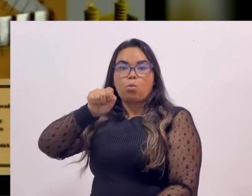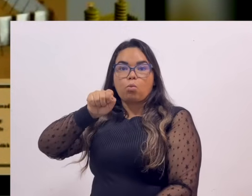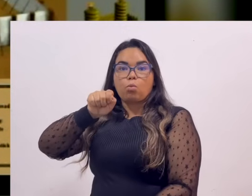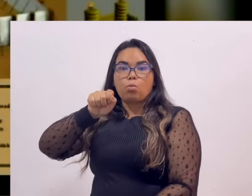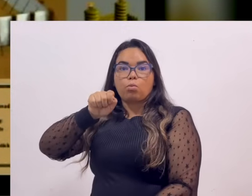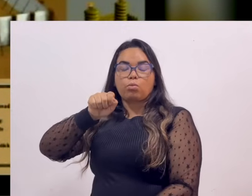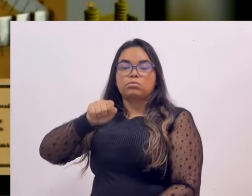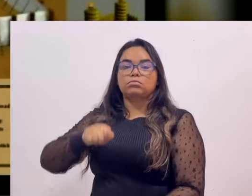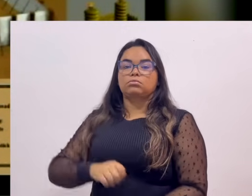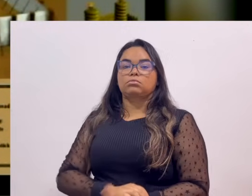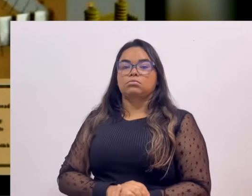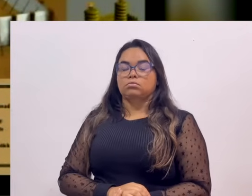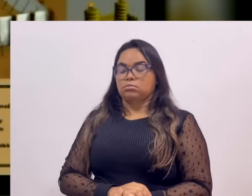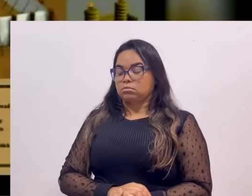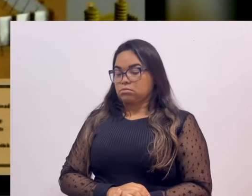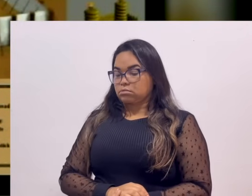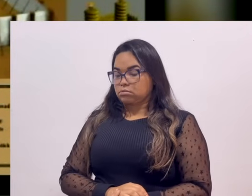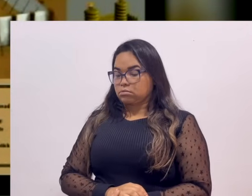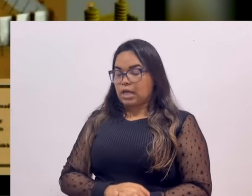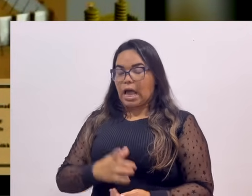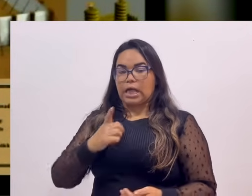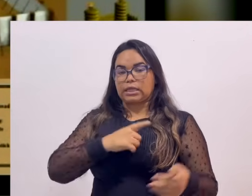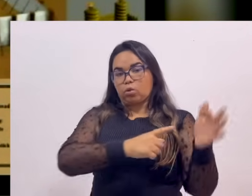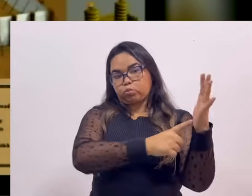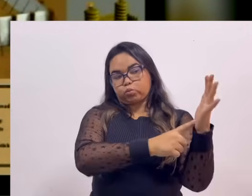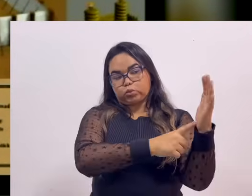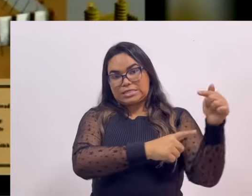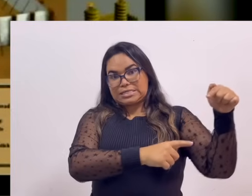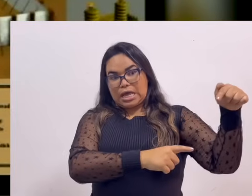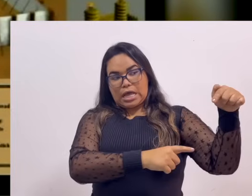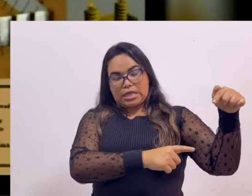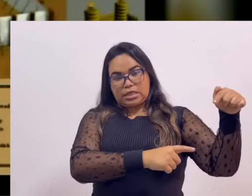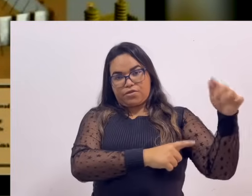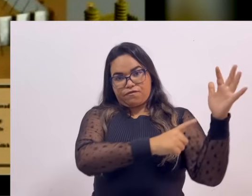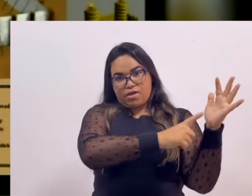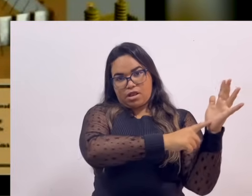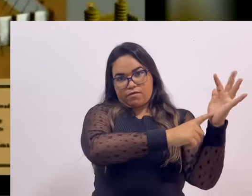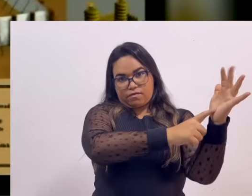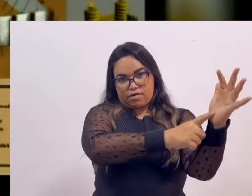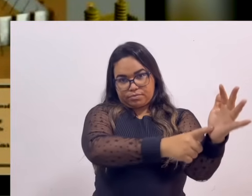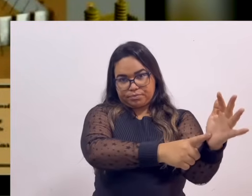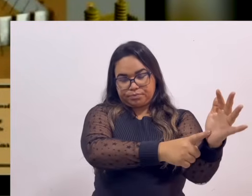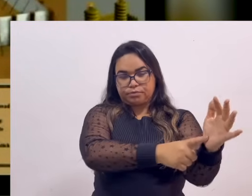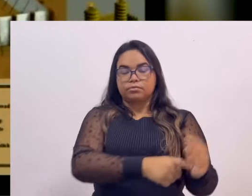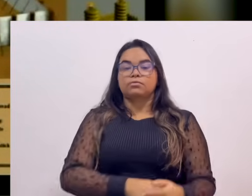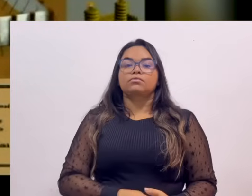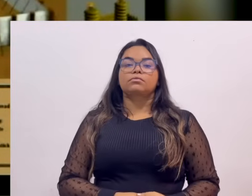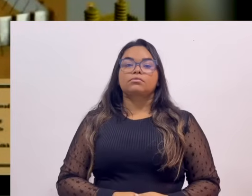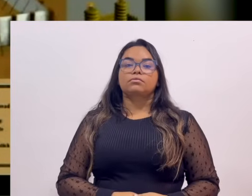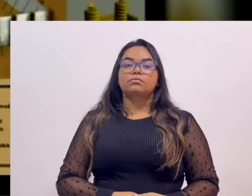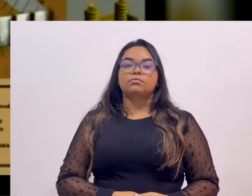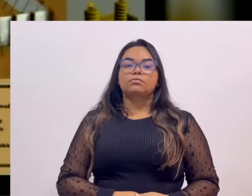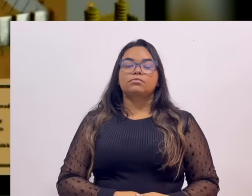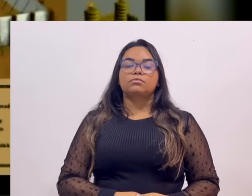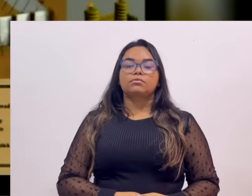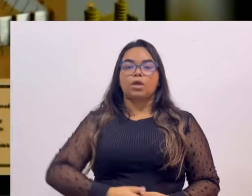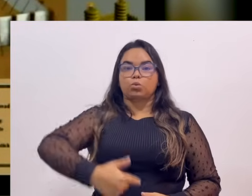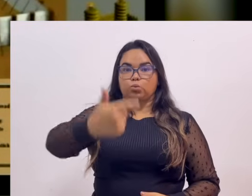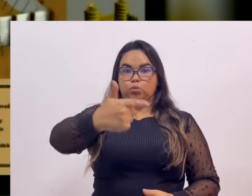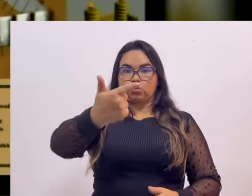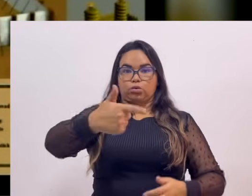proposição e havia um castiçal com sete lâmpadas e no aposento interior